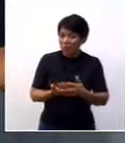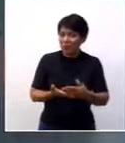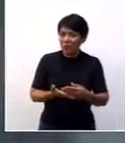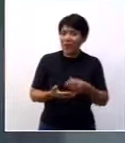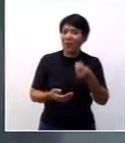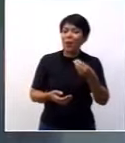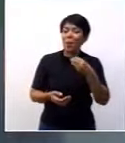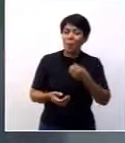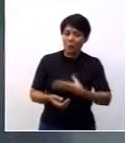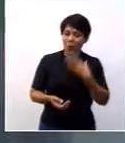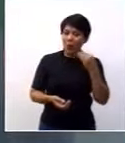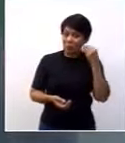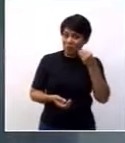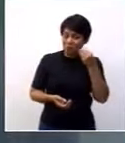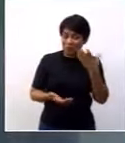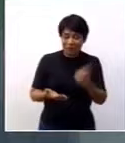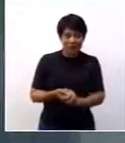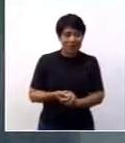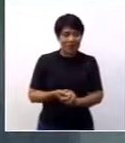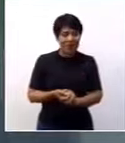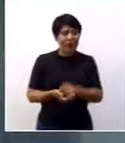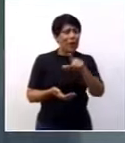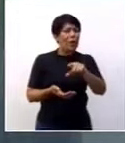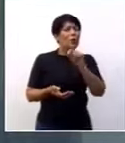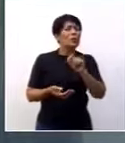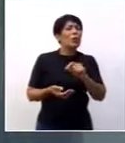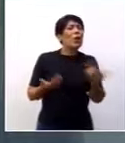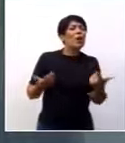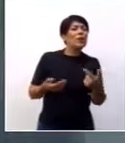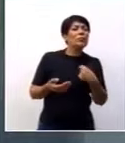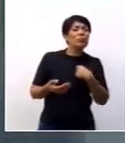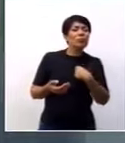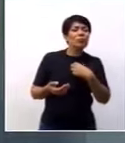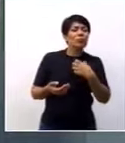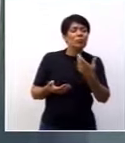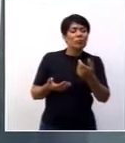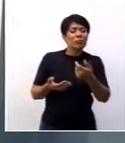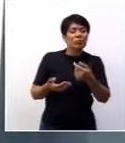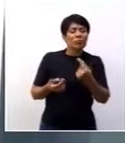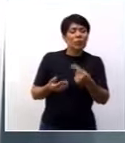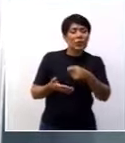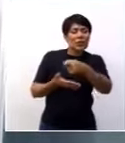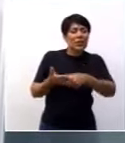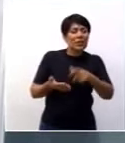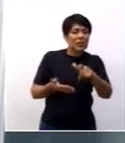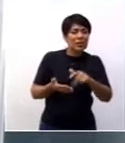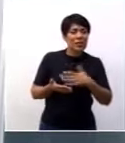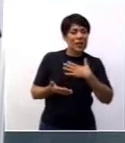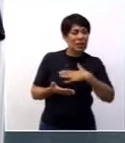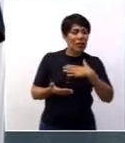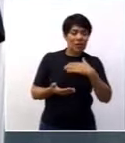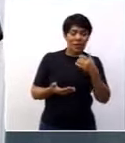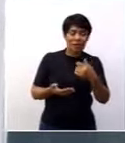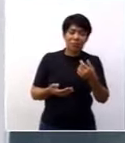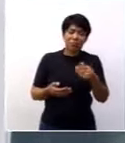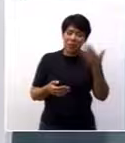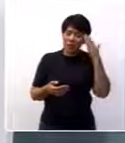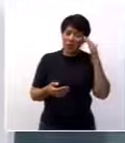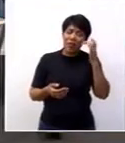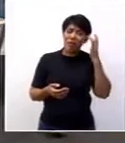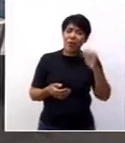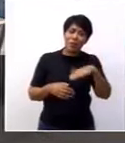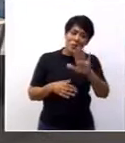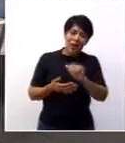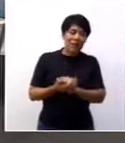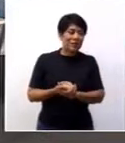lá? Pega aquele gênero que você mais tem familiaridade, aquele que de repente para você seja mais fácil. Olha a Raíssa